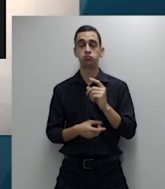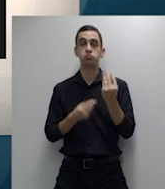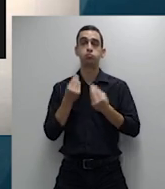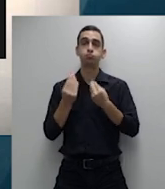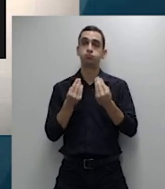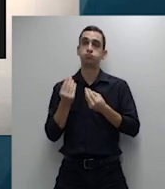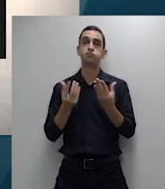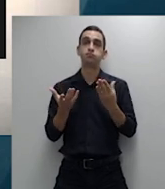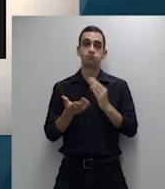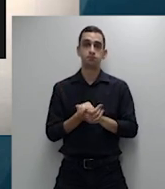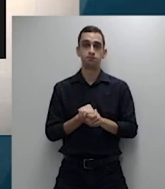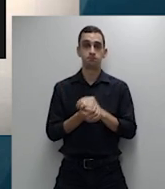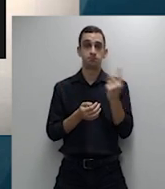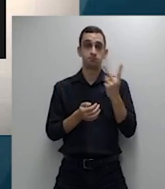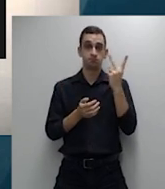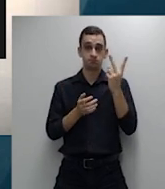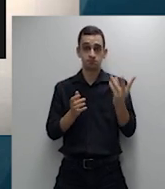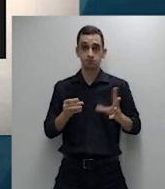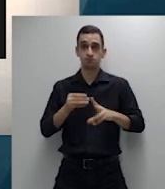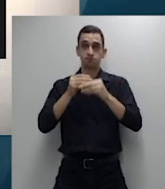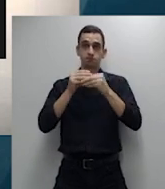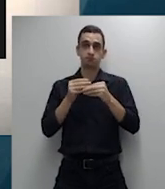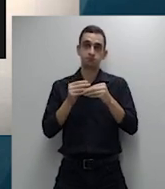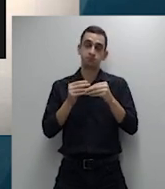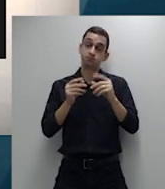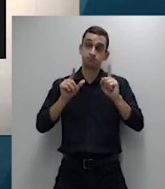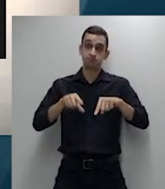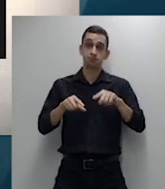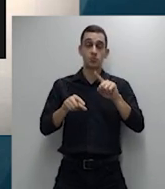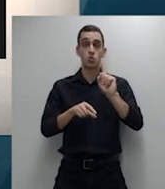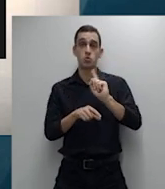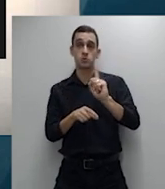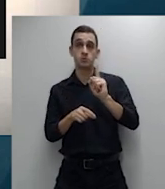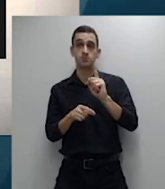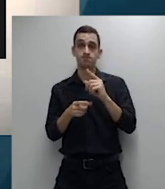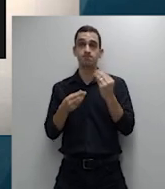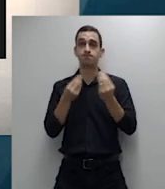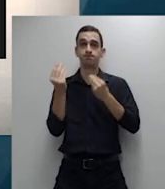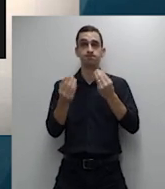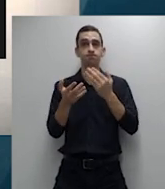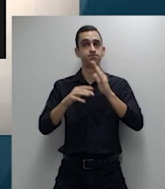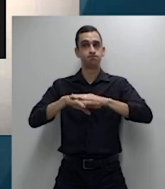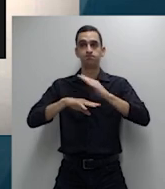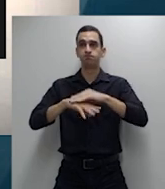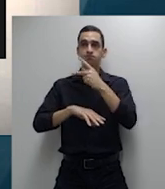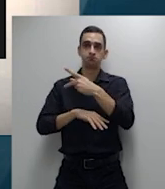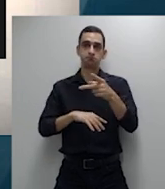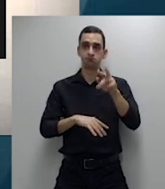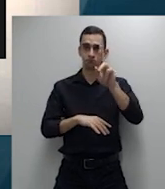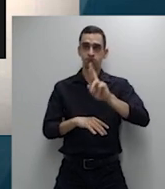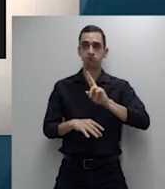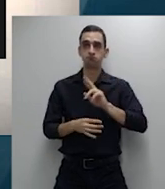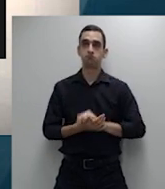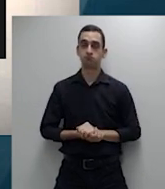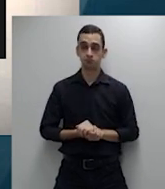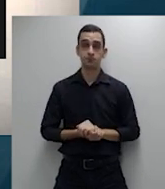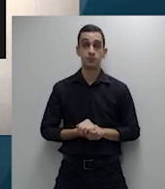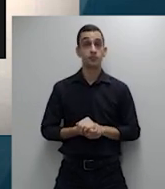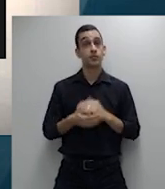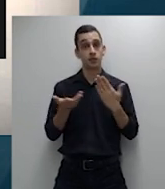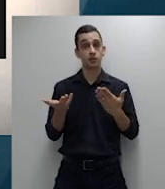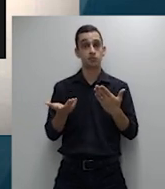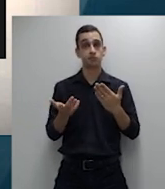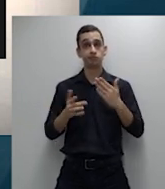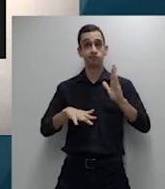sobre o valor agregado imposto de valor agregado por uma operadora de satélites do senhor dos melhores geral A verdade dói